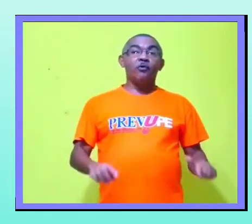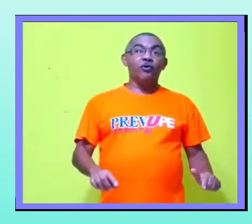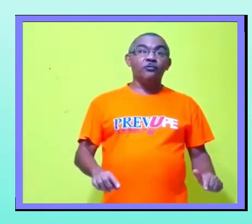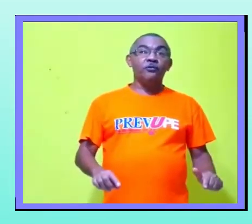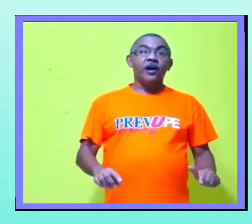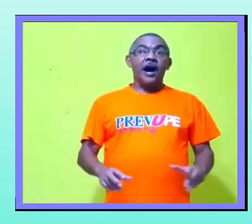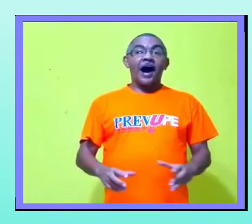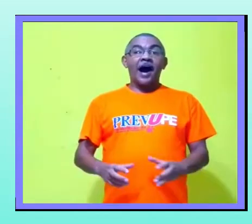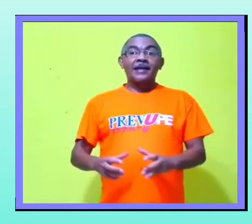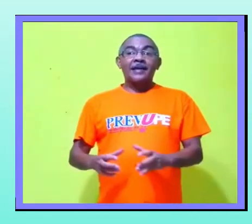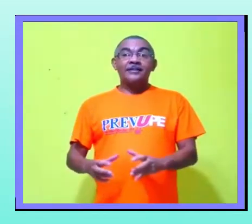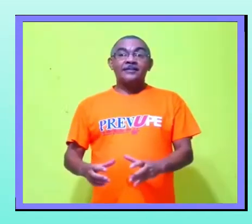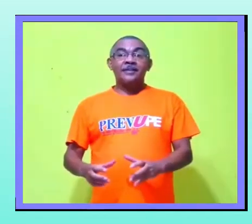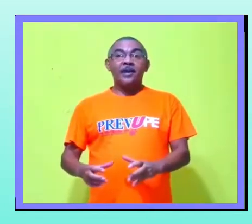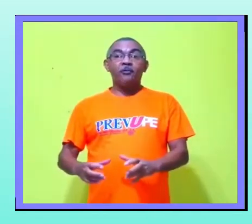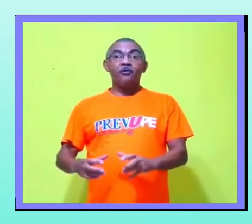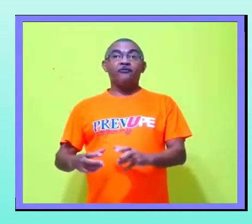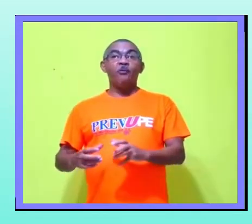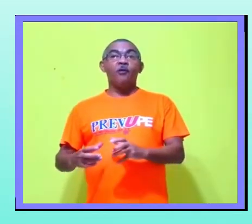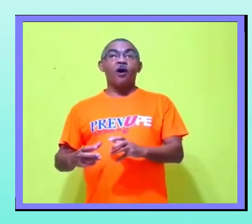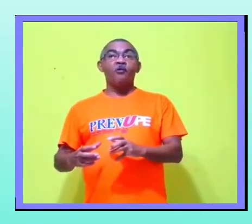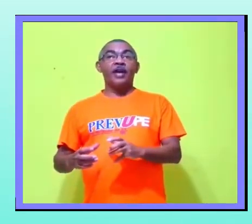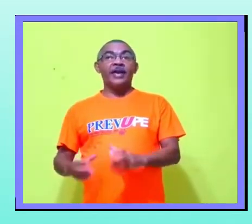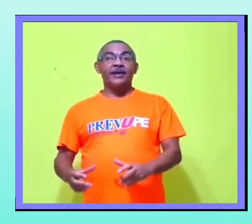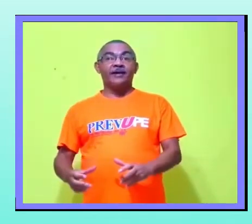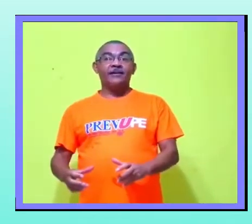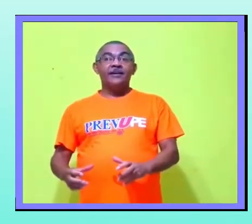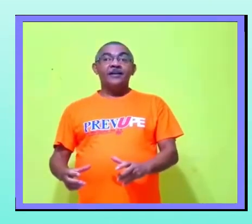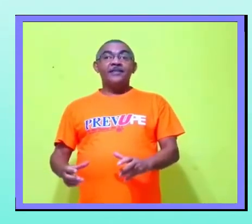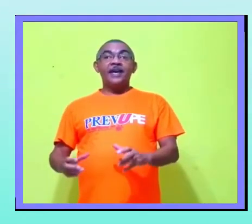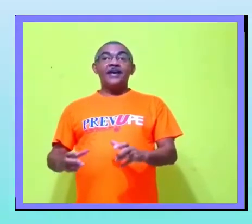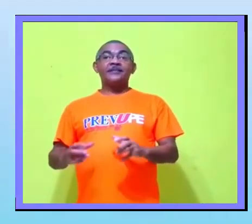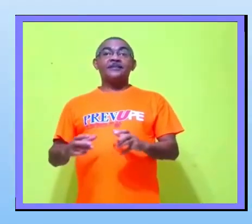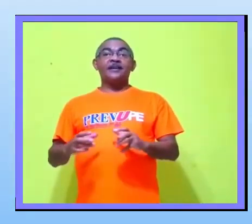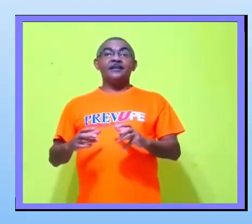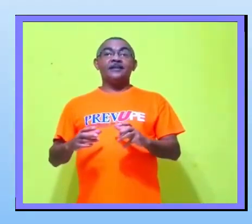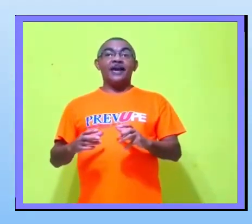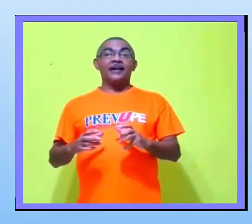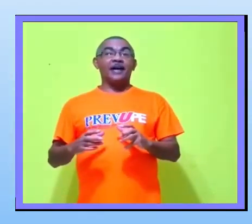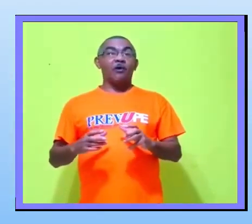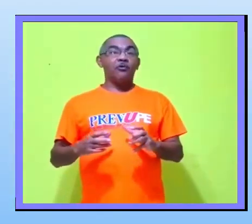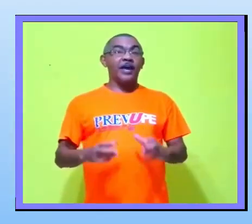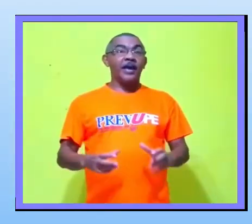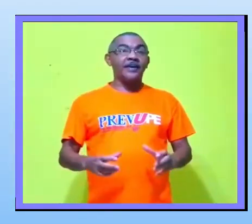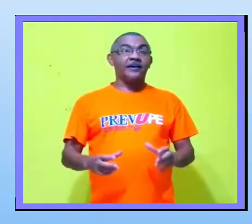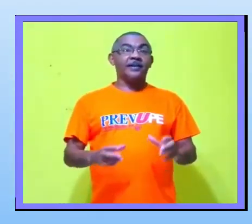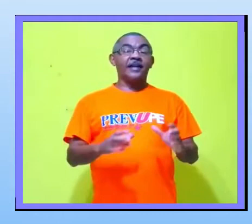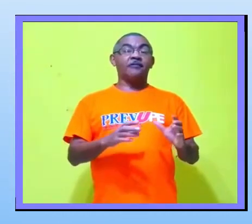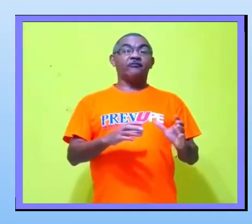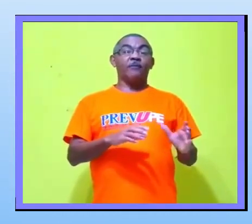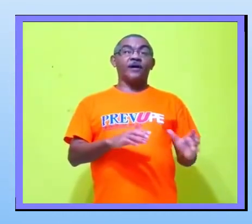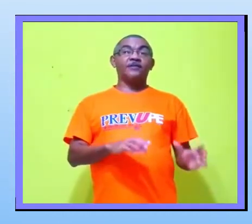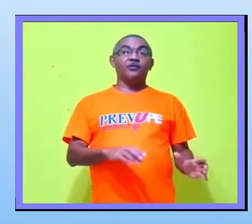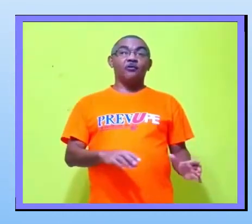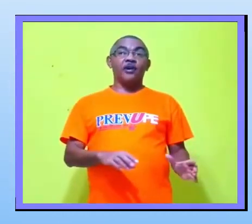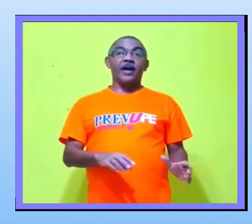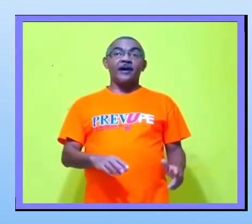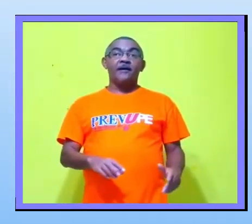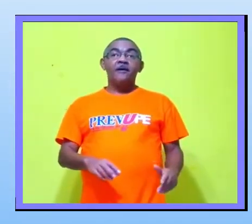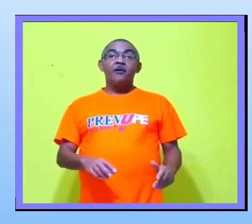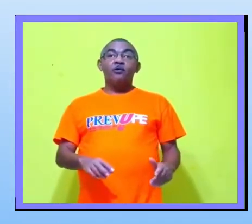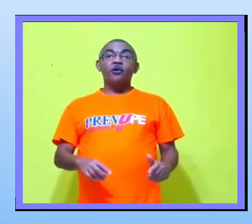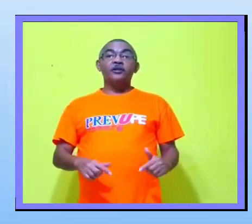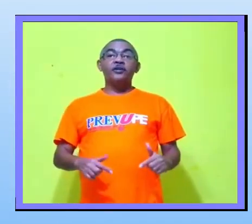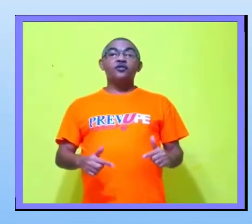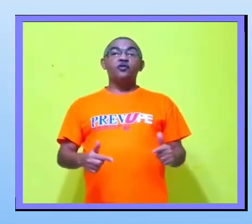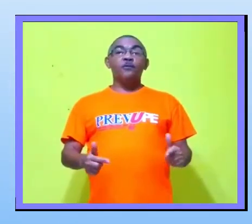de amônio, aqueceu e formou a ureia. Nessa ideia da ureia, nessa formação da